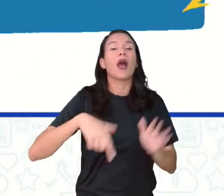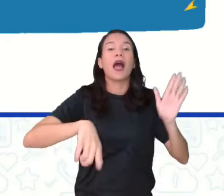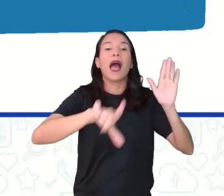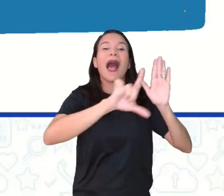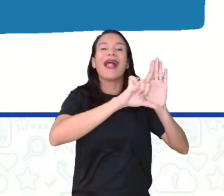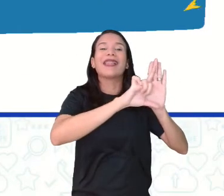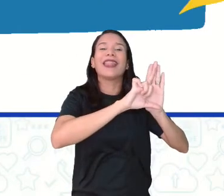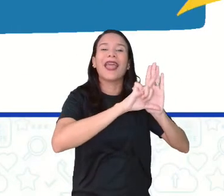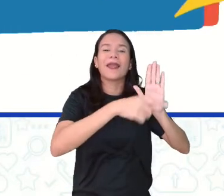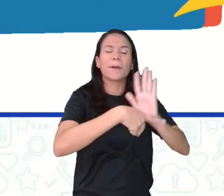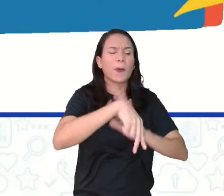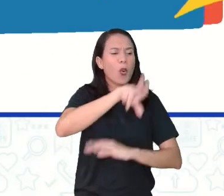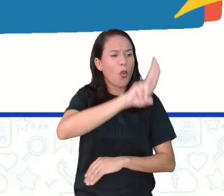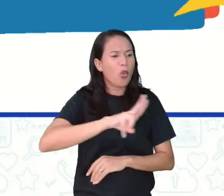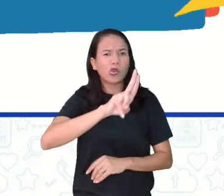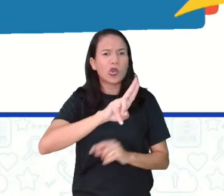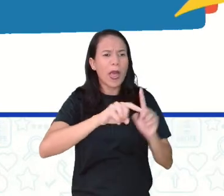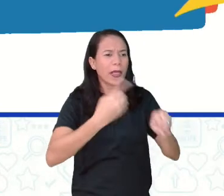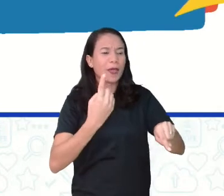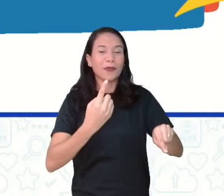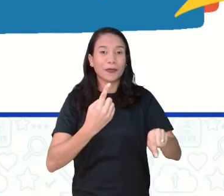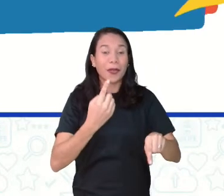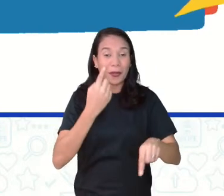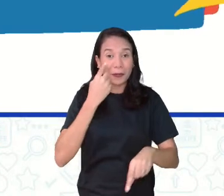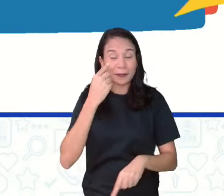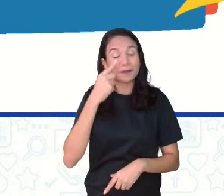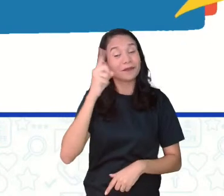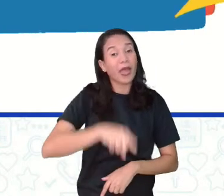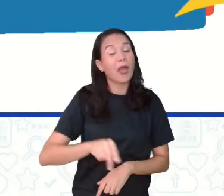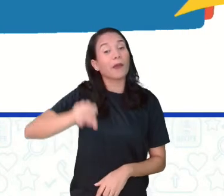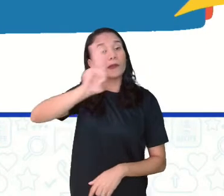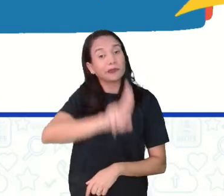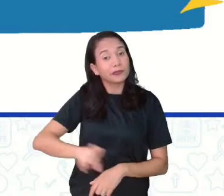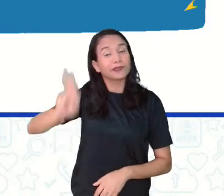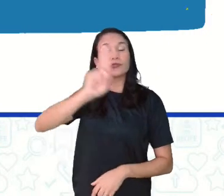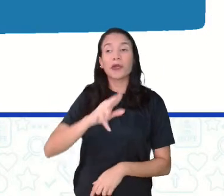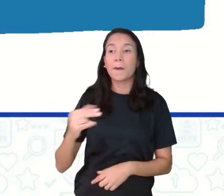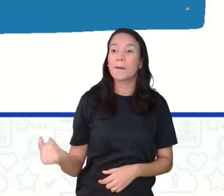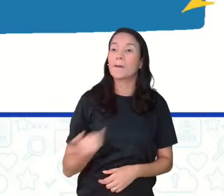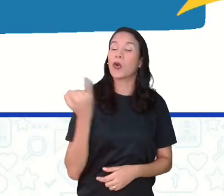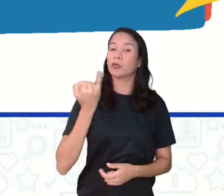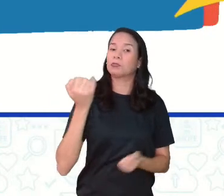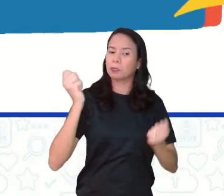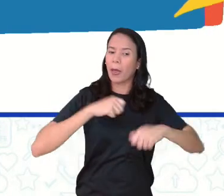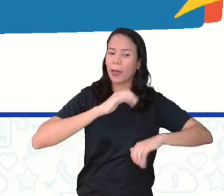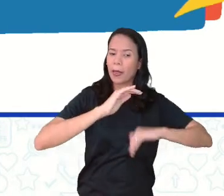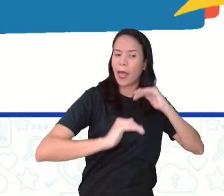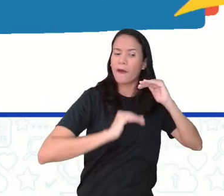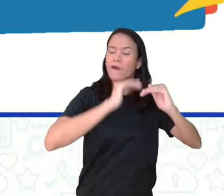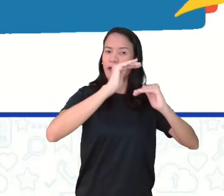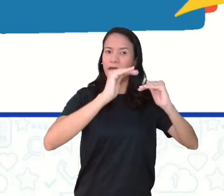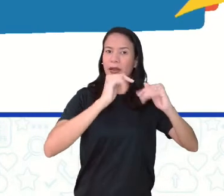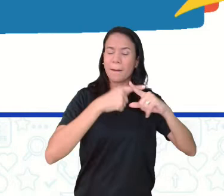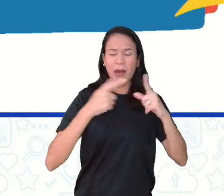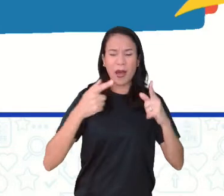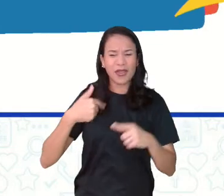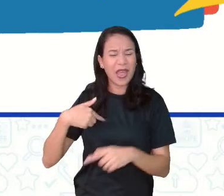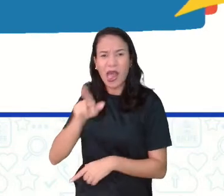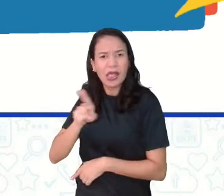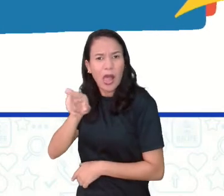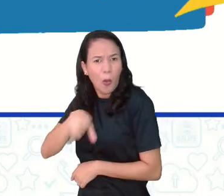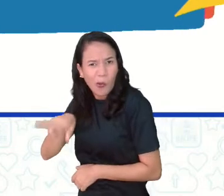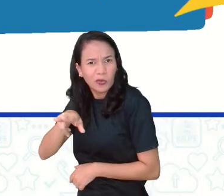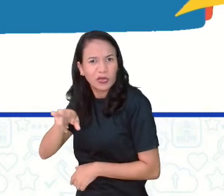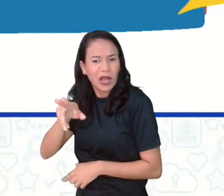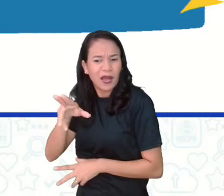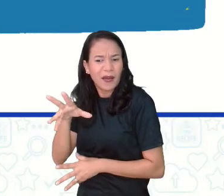que engraçado. Para Lamarck, um órgão muito utilizado tende a se desenvolver, enquanto um órgão pouco utilizado tende